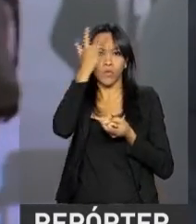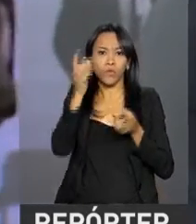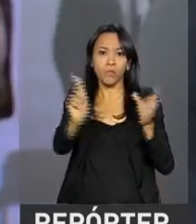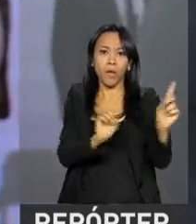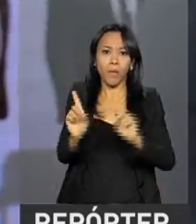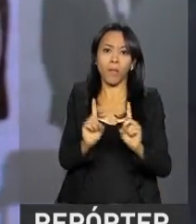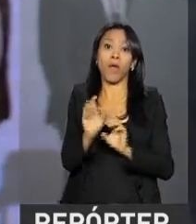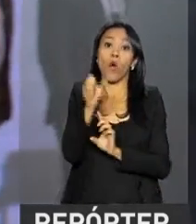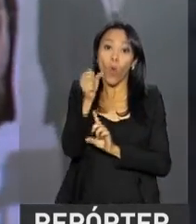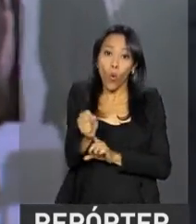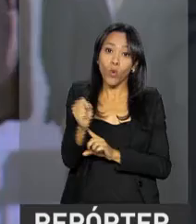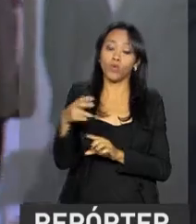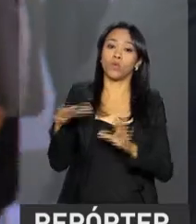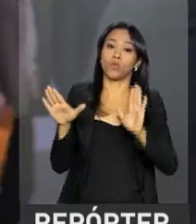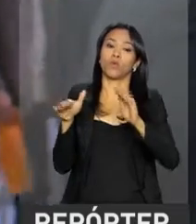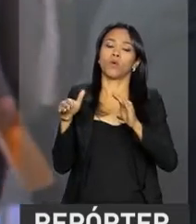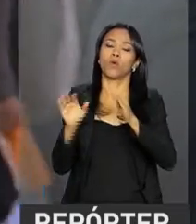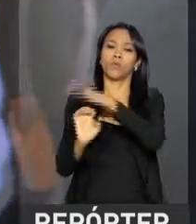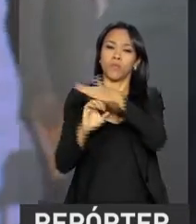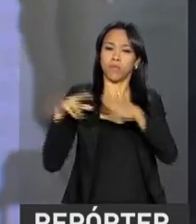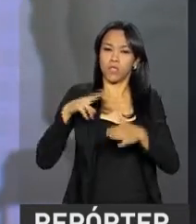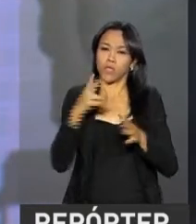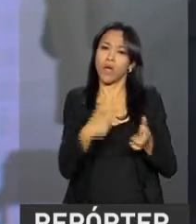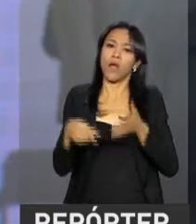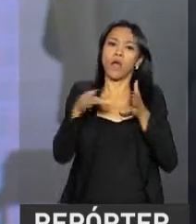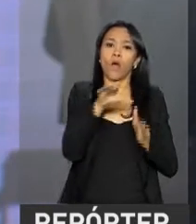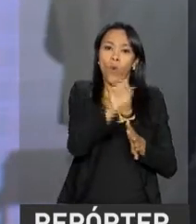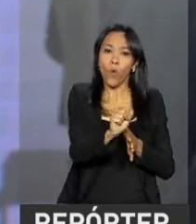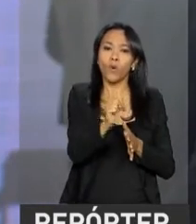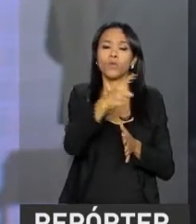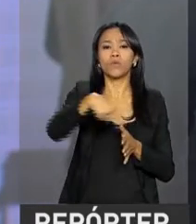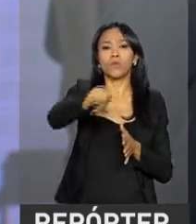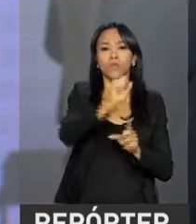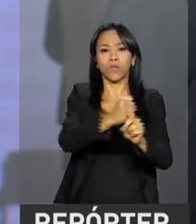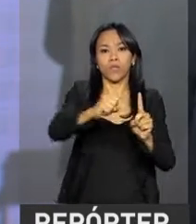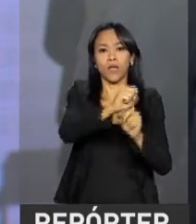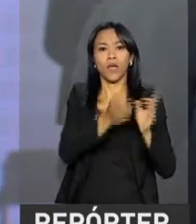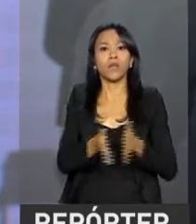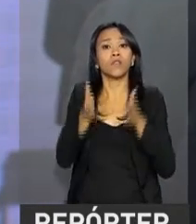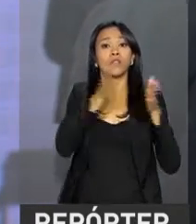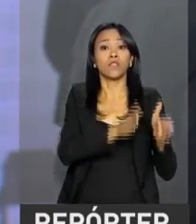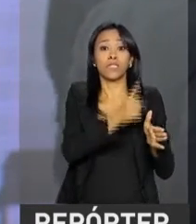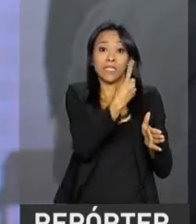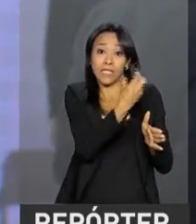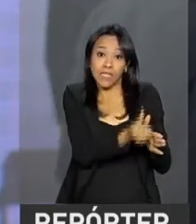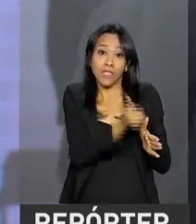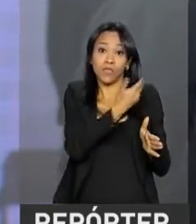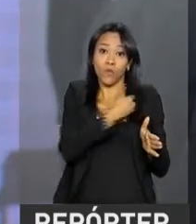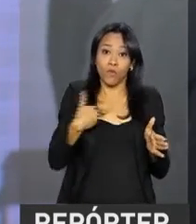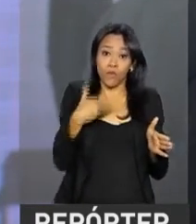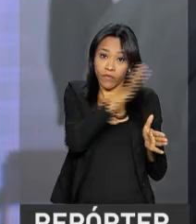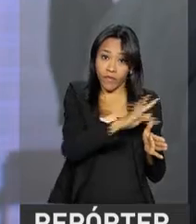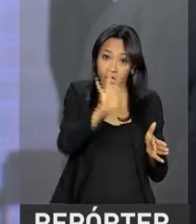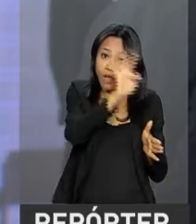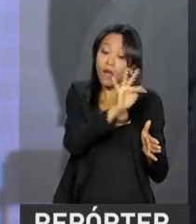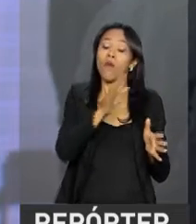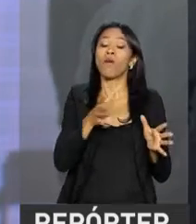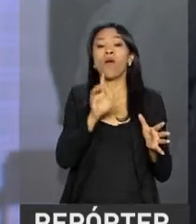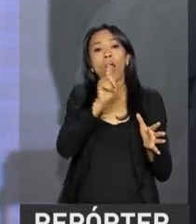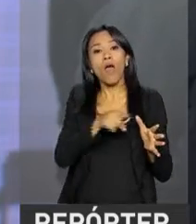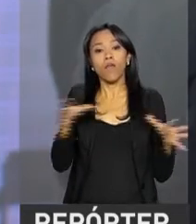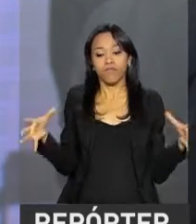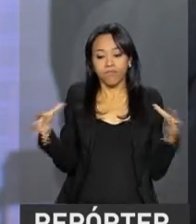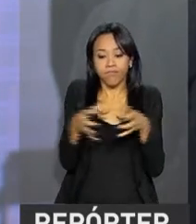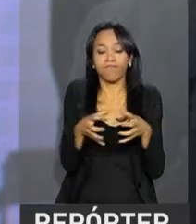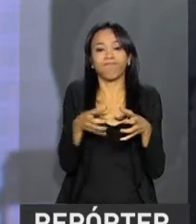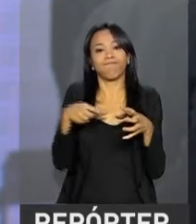setor privado, 8 de organizações da sociedade civil, 16 do governo federal e será implementado pelo